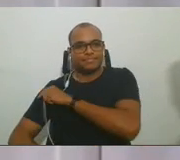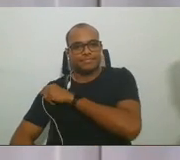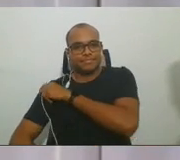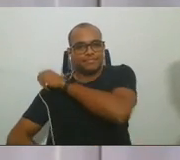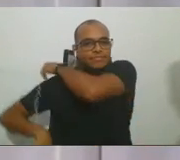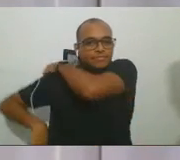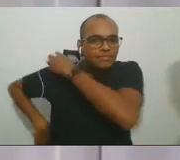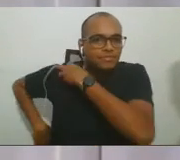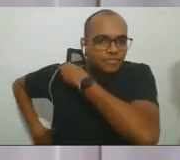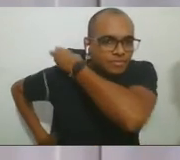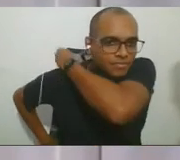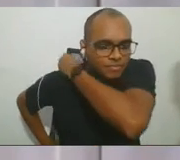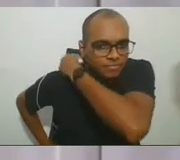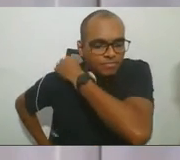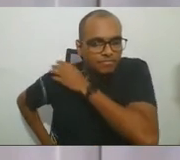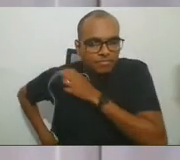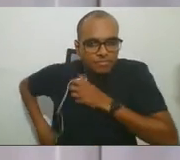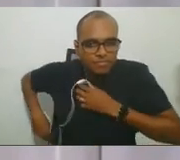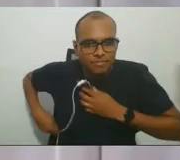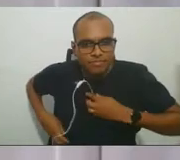enfim, esse ciclo,